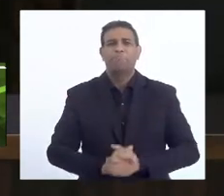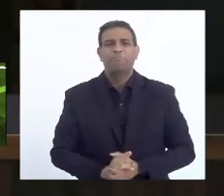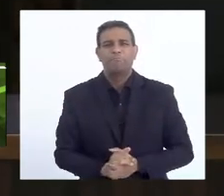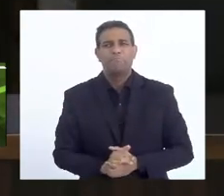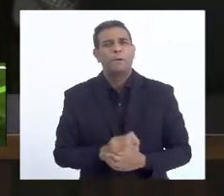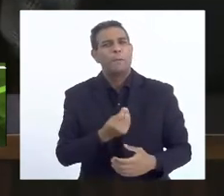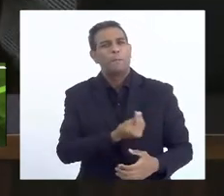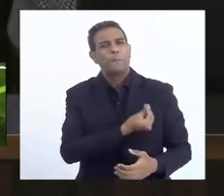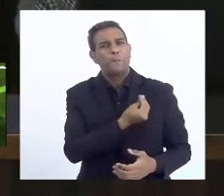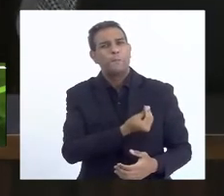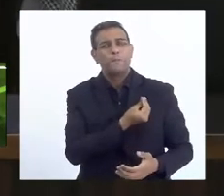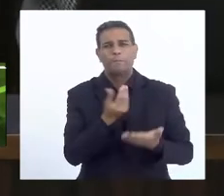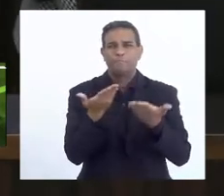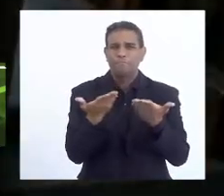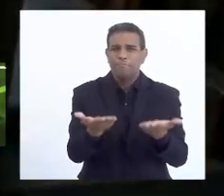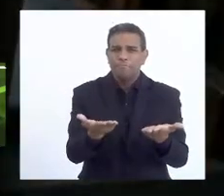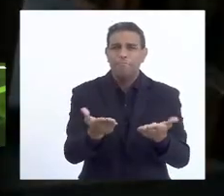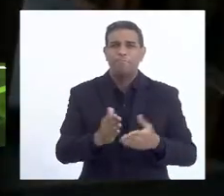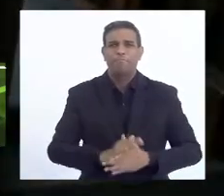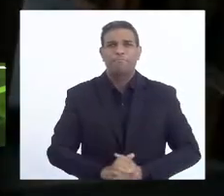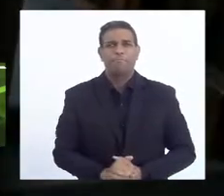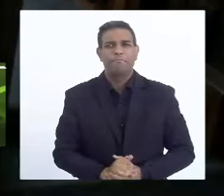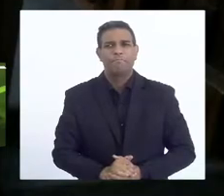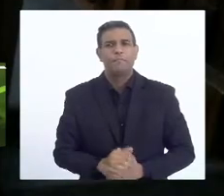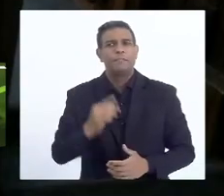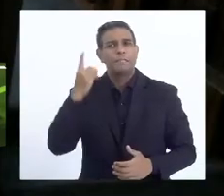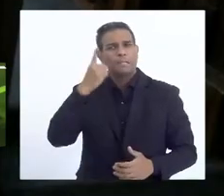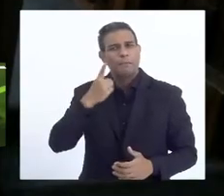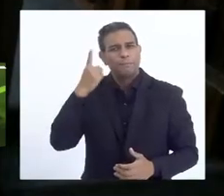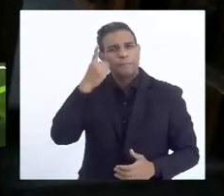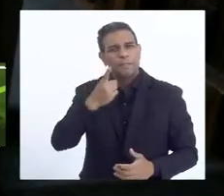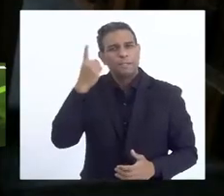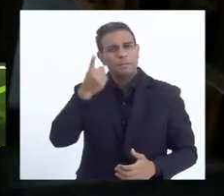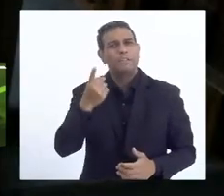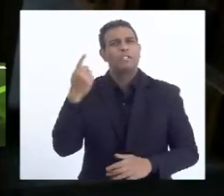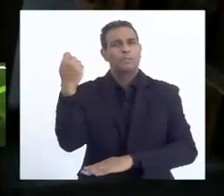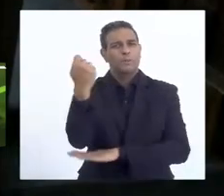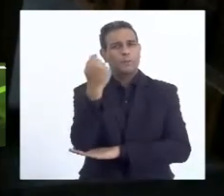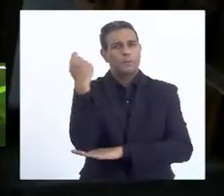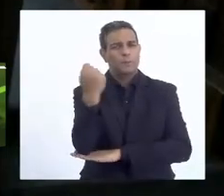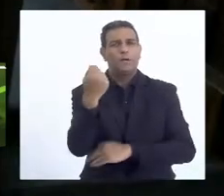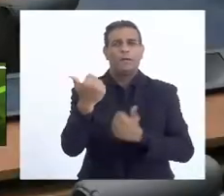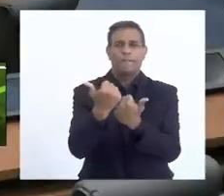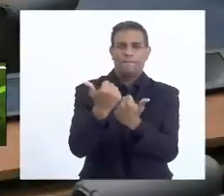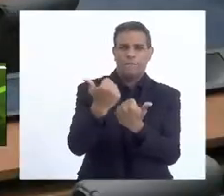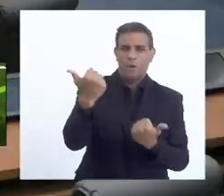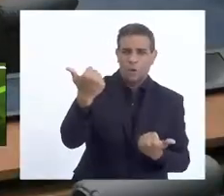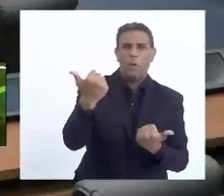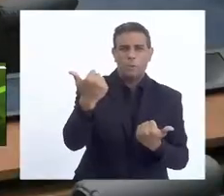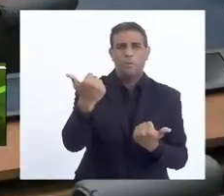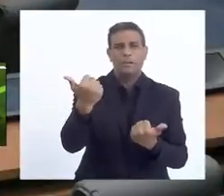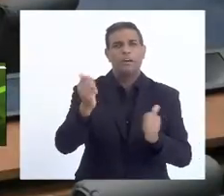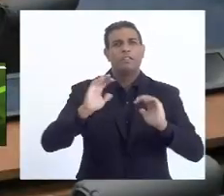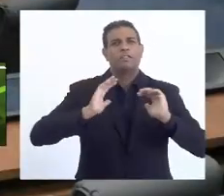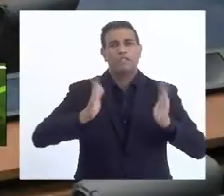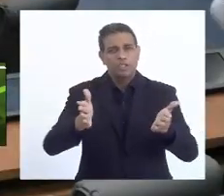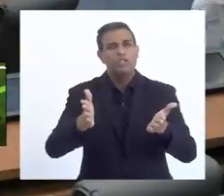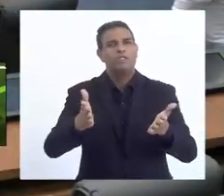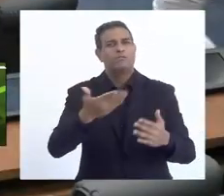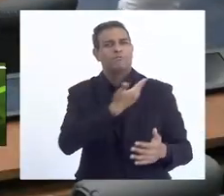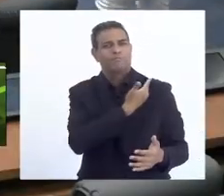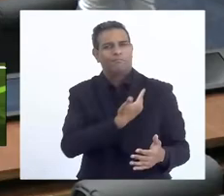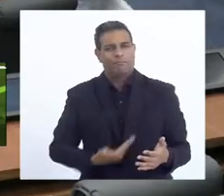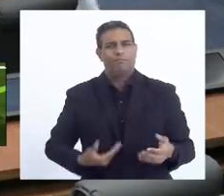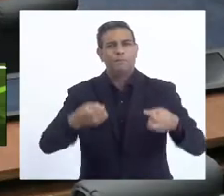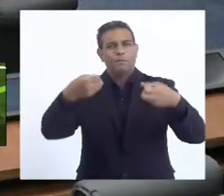prazer tê-la aqui conosco. Manuela, deputada gaúcha, foi vice-presidente da República e vai